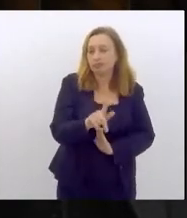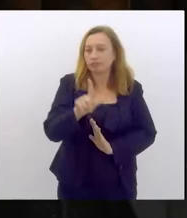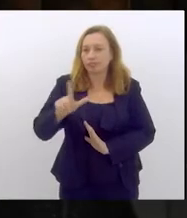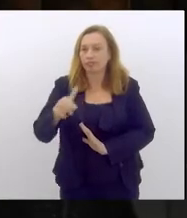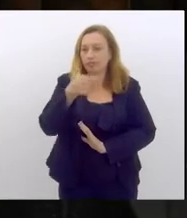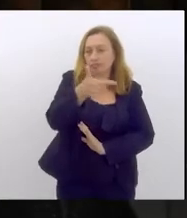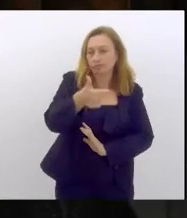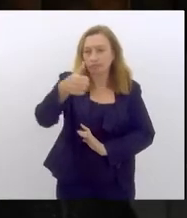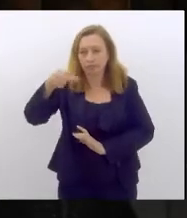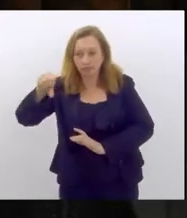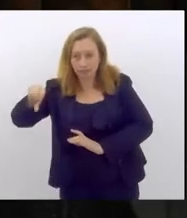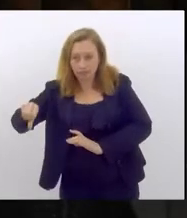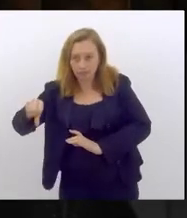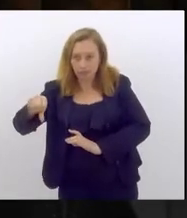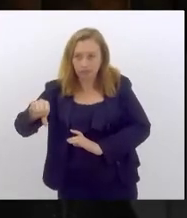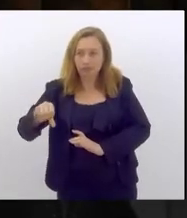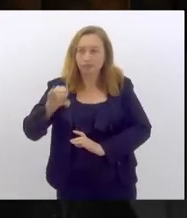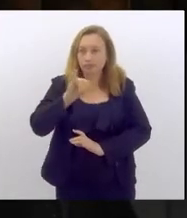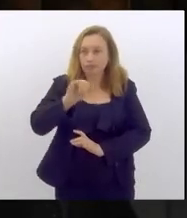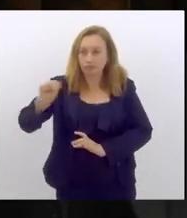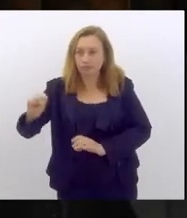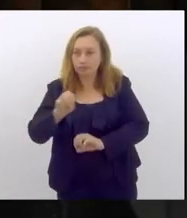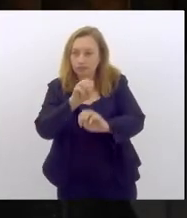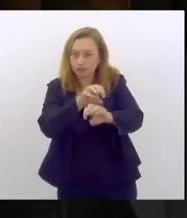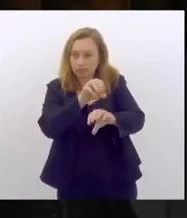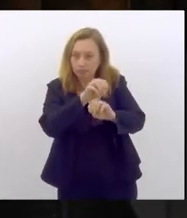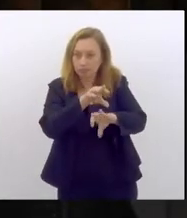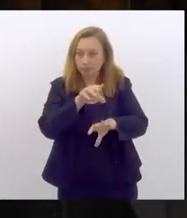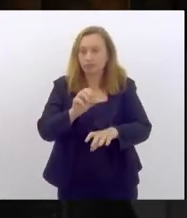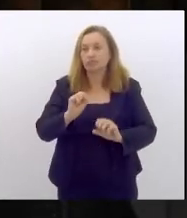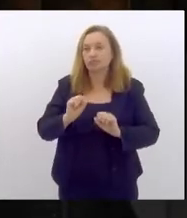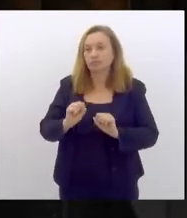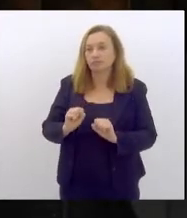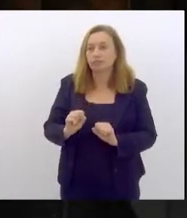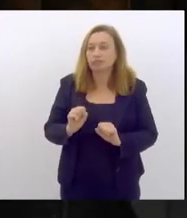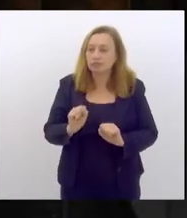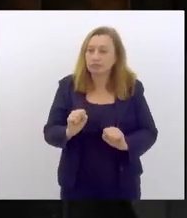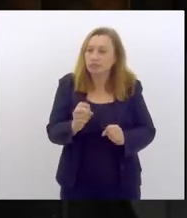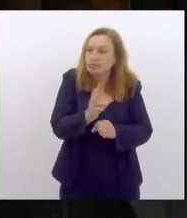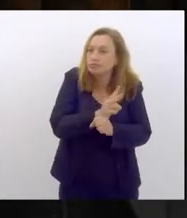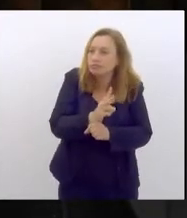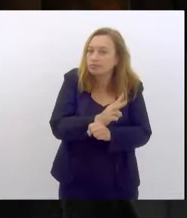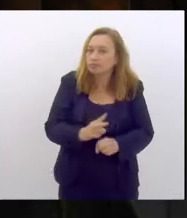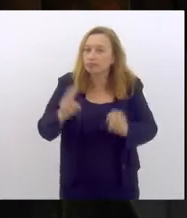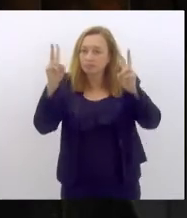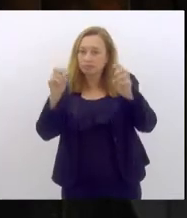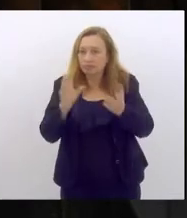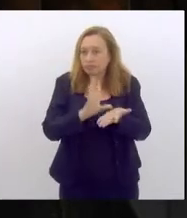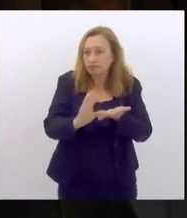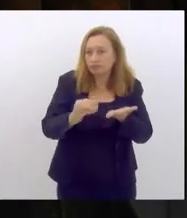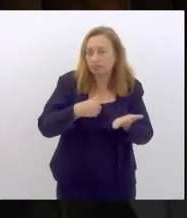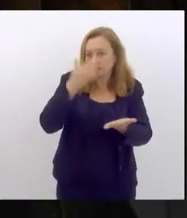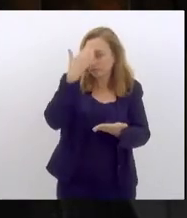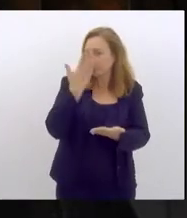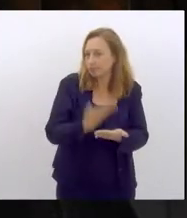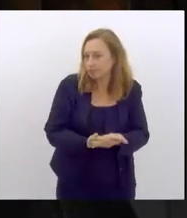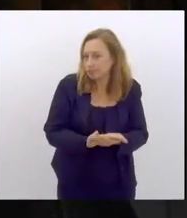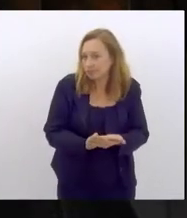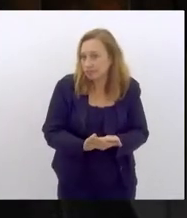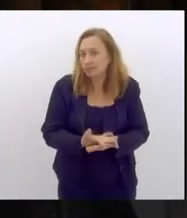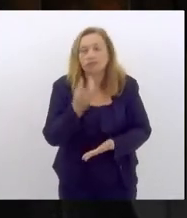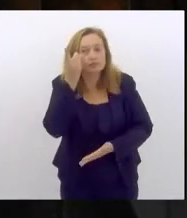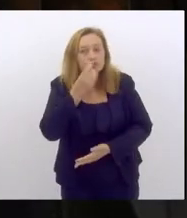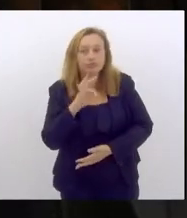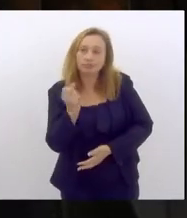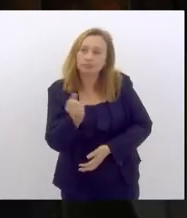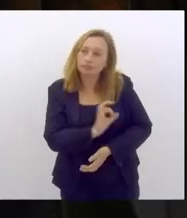trata sobre ICMS educacional. Vocês podem procurar sobre isso, que é uma pauta que eu acredito muito. Deputada Marta